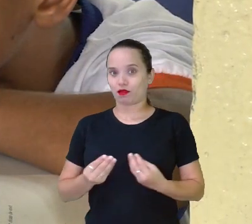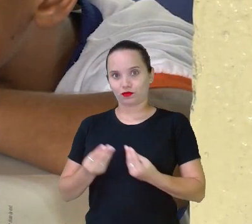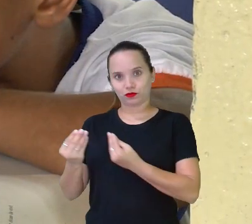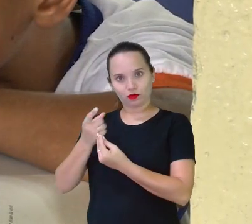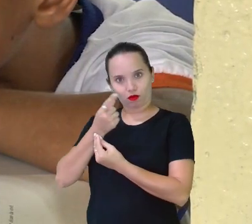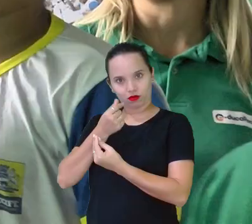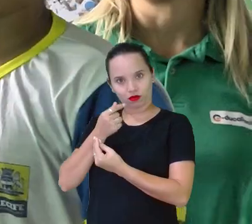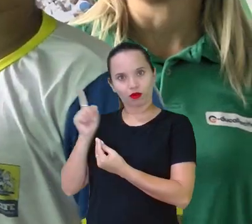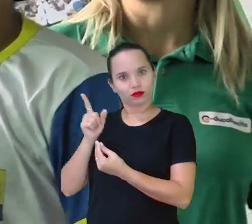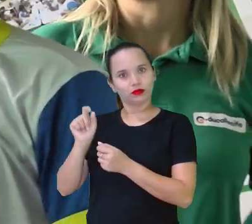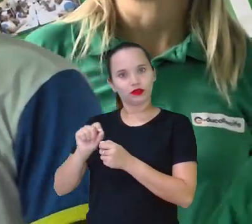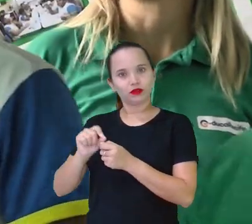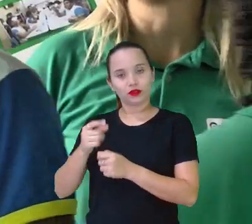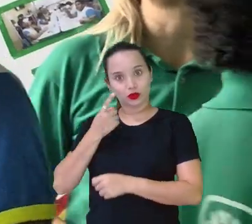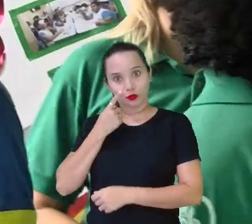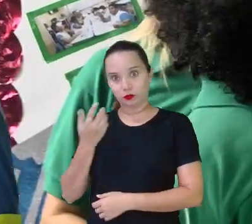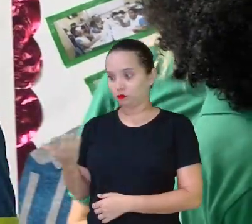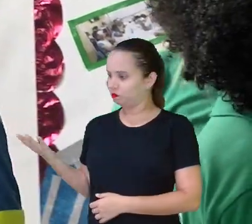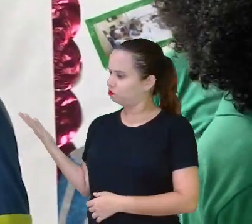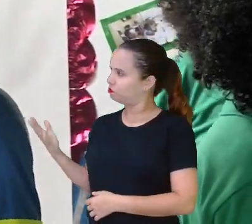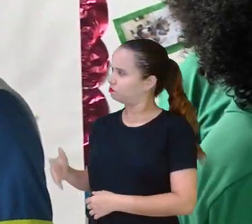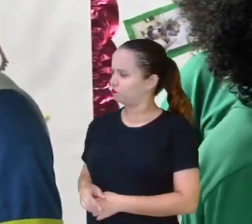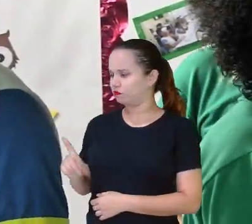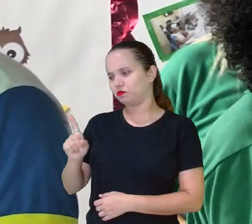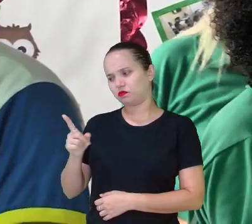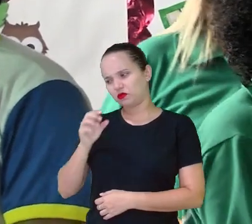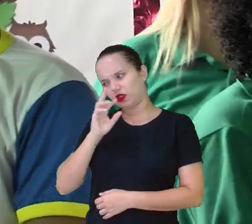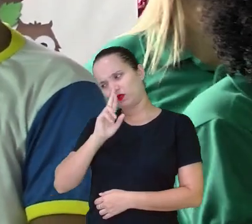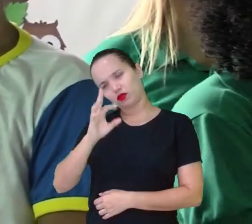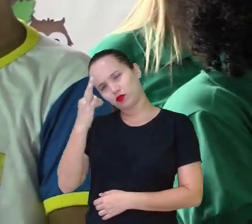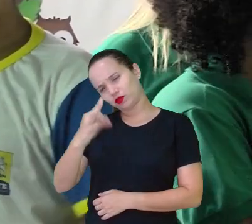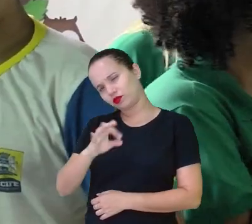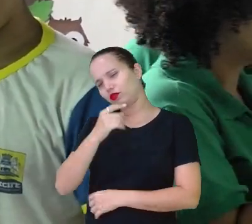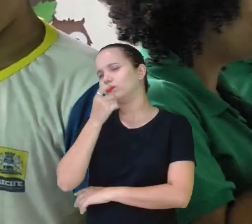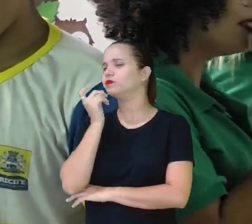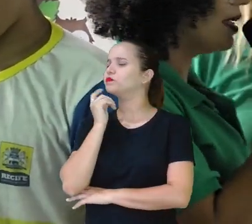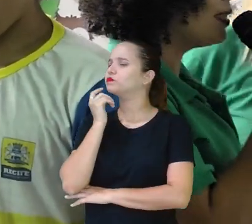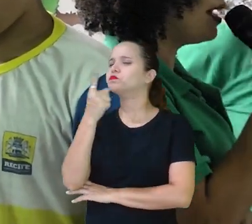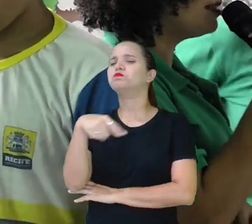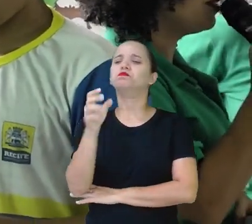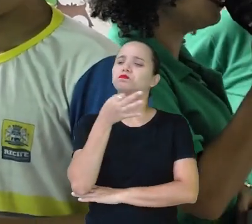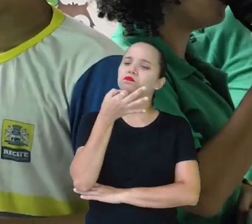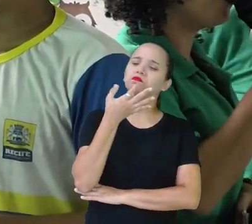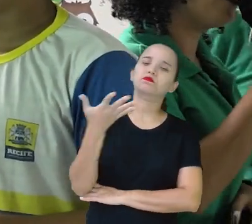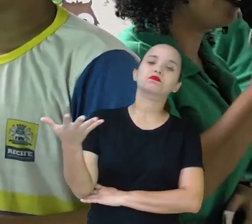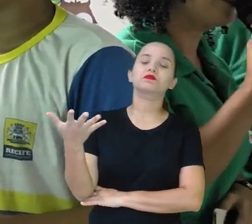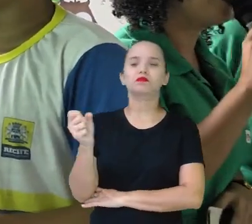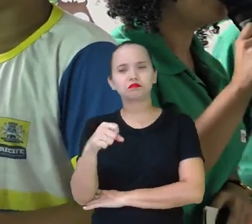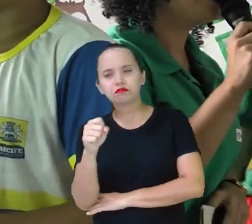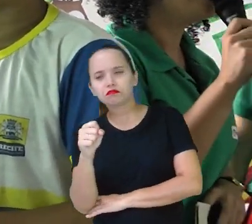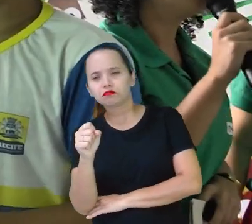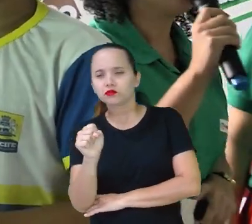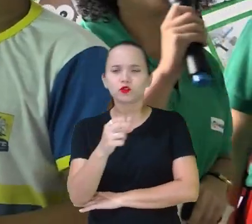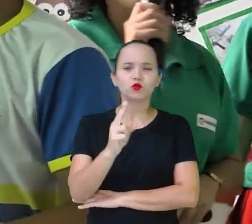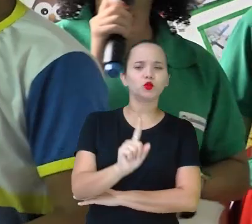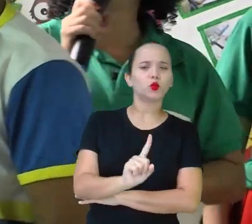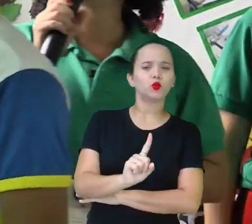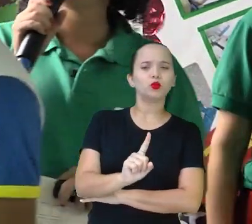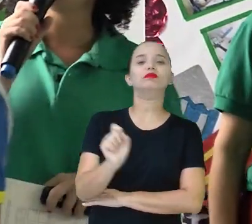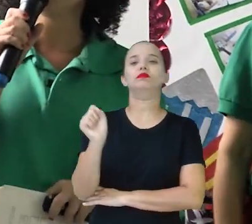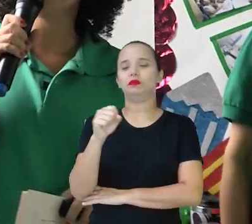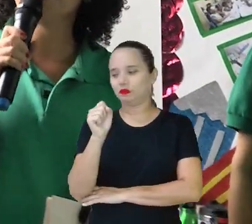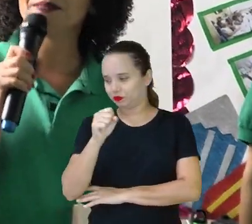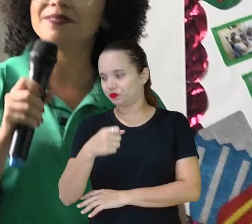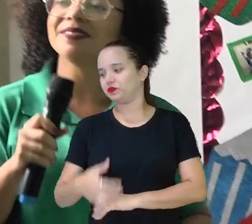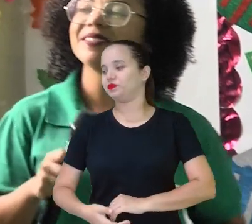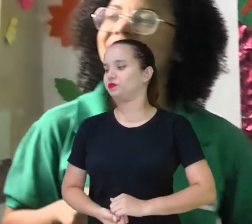questão. Vamos lá. Será que Marcos vai acertar? O que, é que vocês acham? Ele vai acertar sim ou não? Sim. Sim,